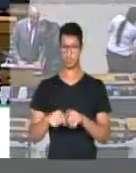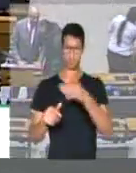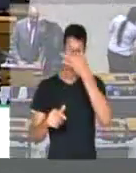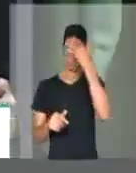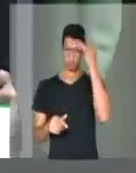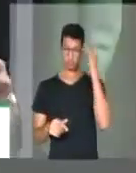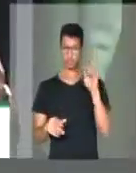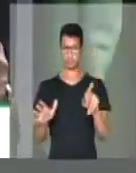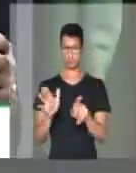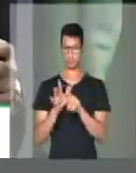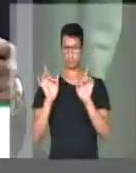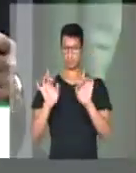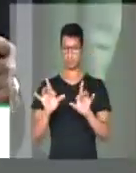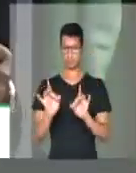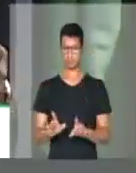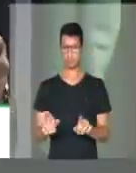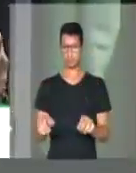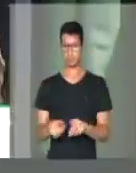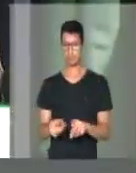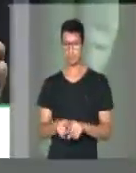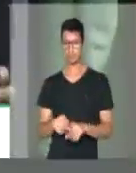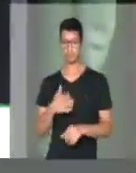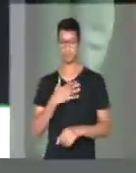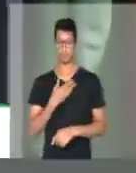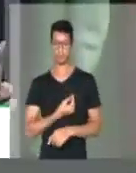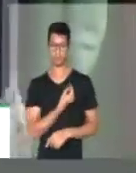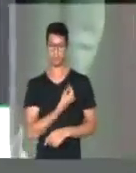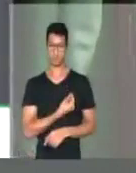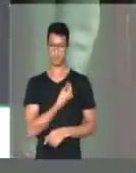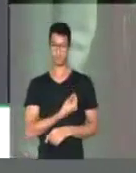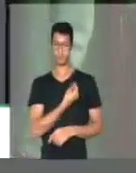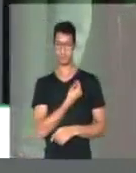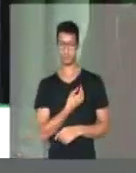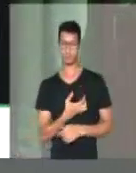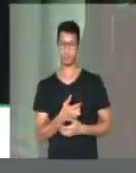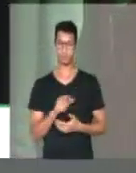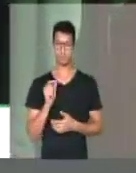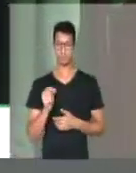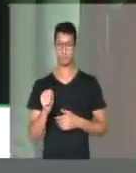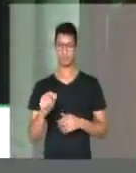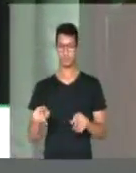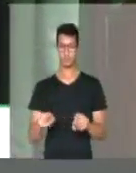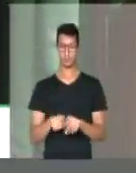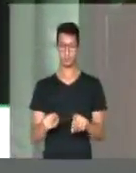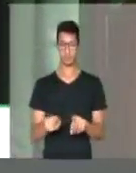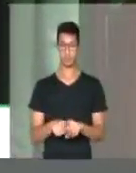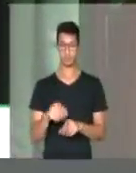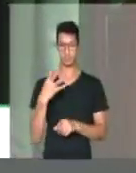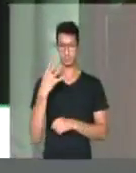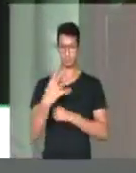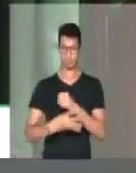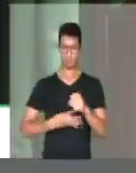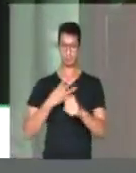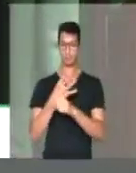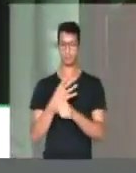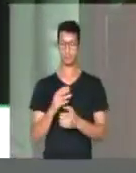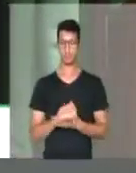uma pessoa muito especial na minha vida, que me aturou por